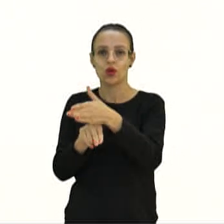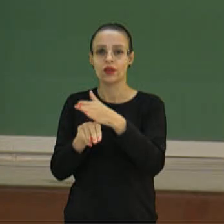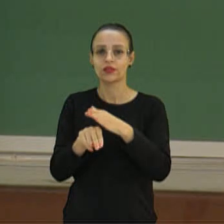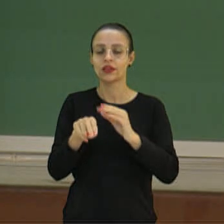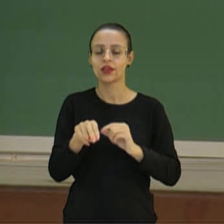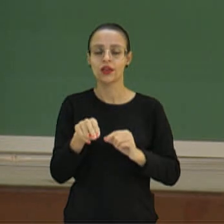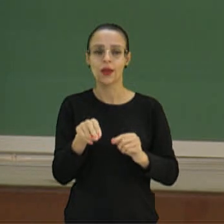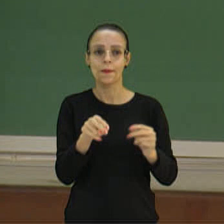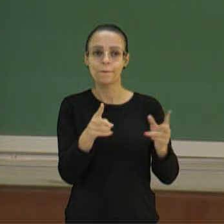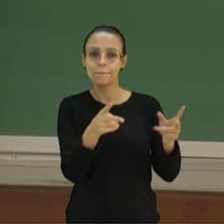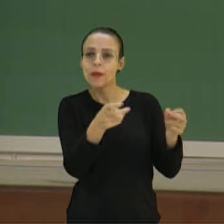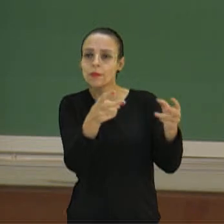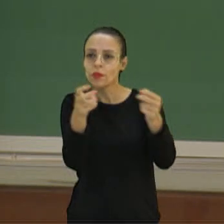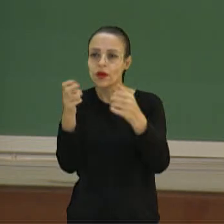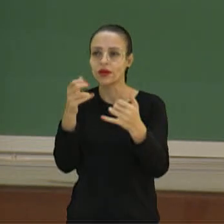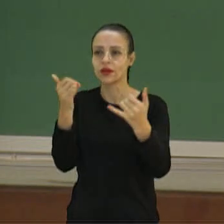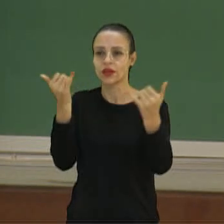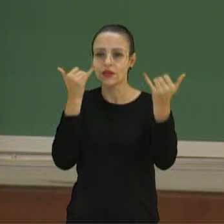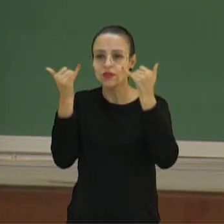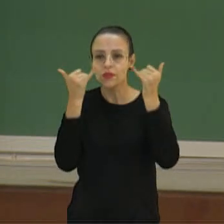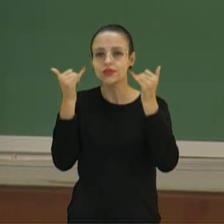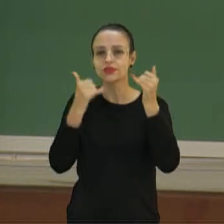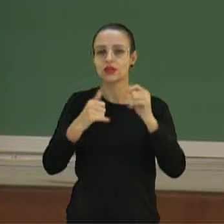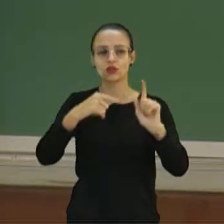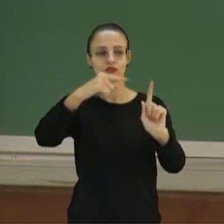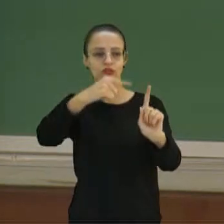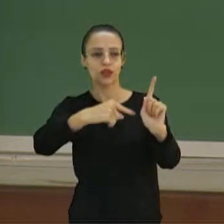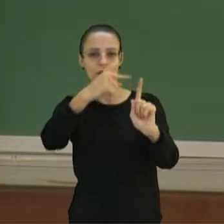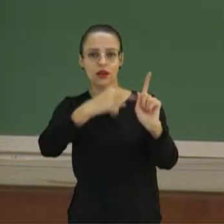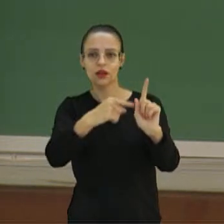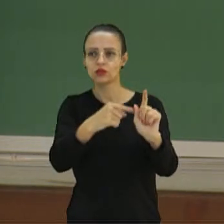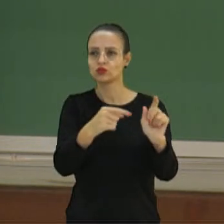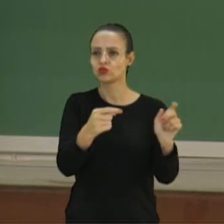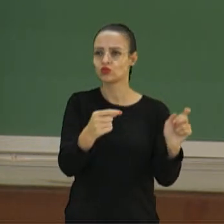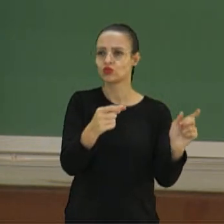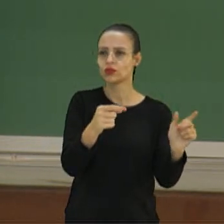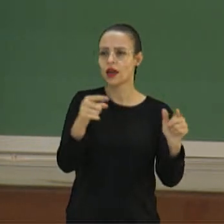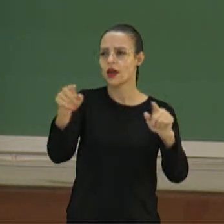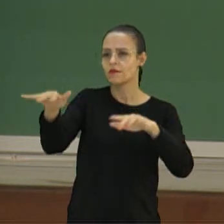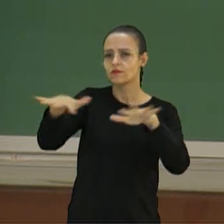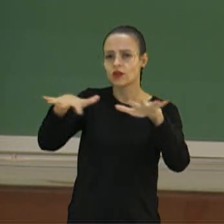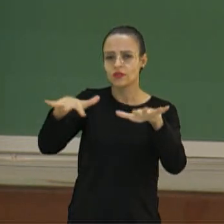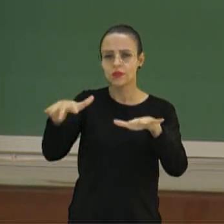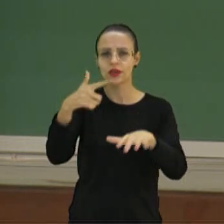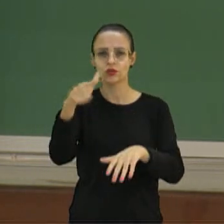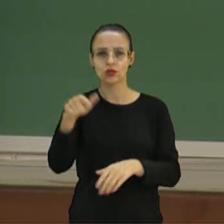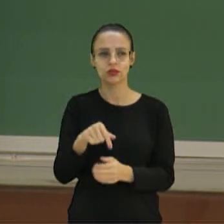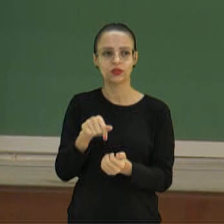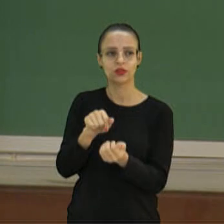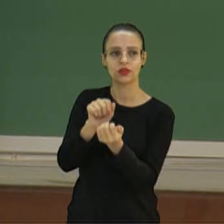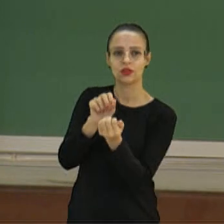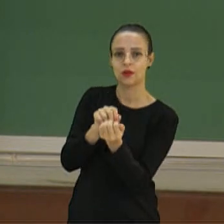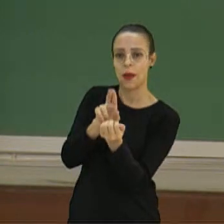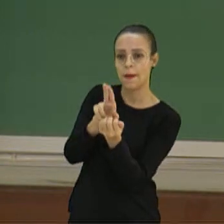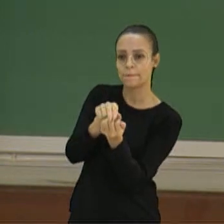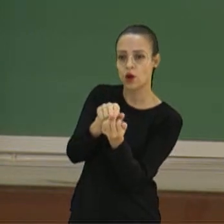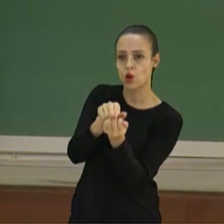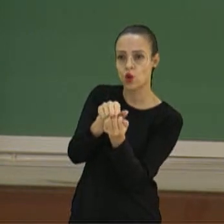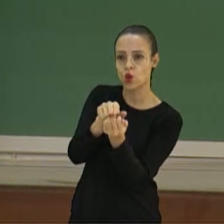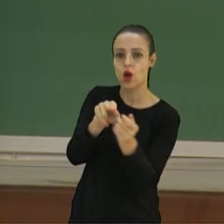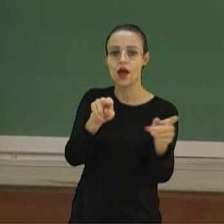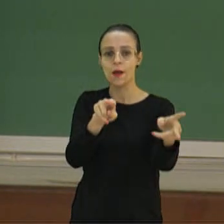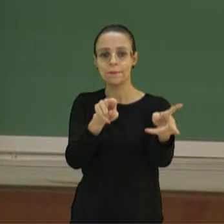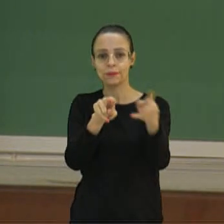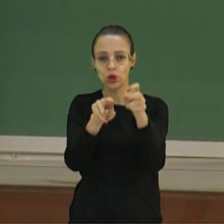capturar informações de temperatura, de movimento de outros animais. Então a língua vibrou lá fora e recebe a